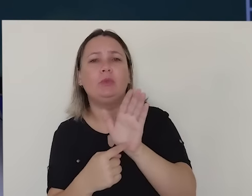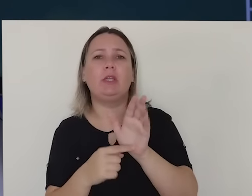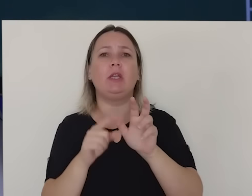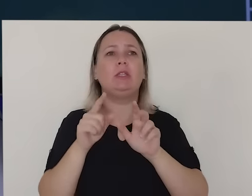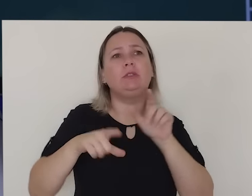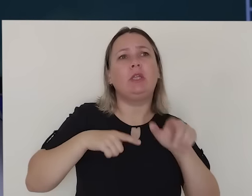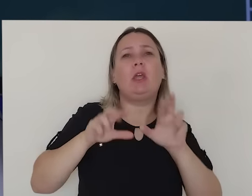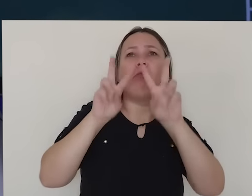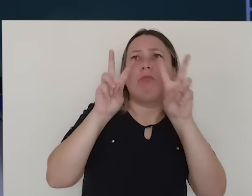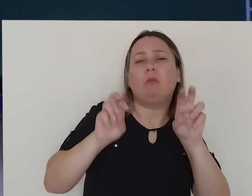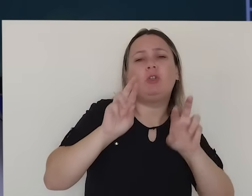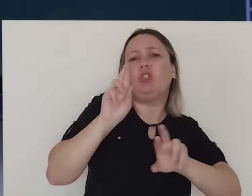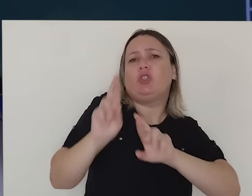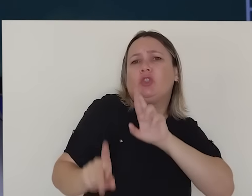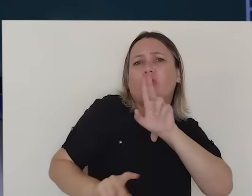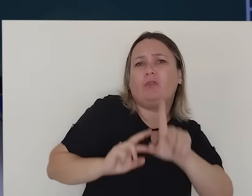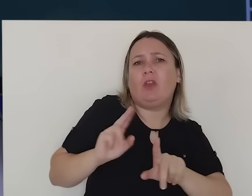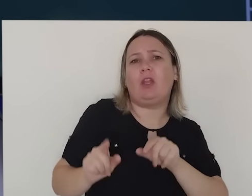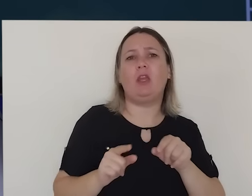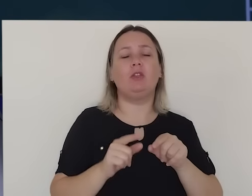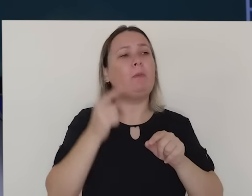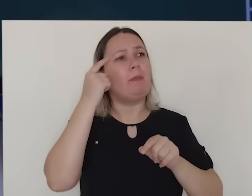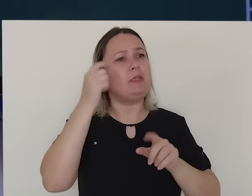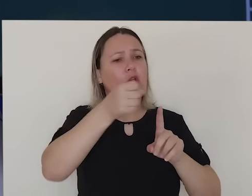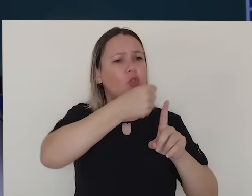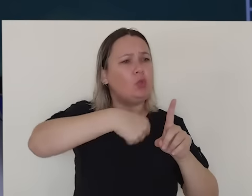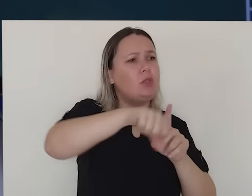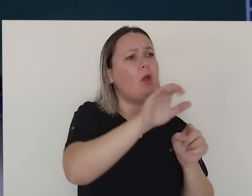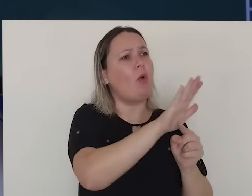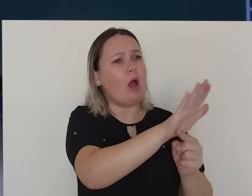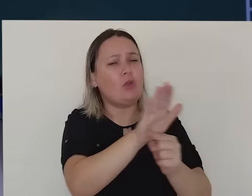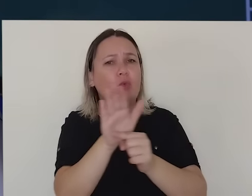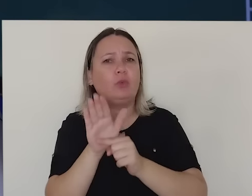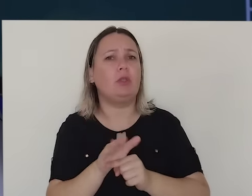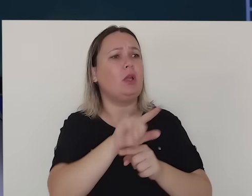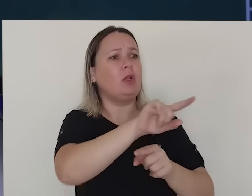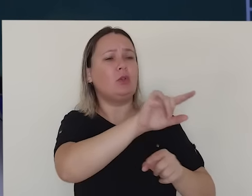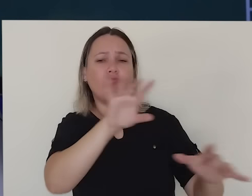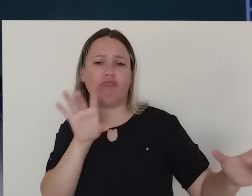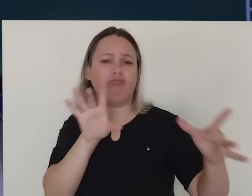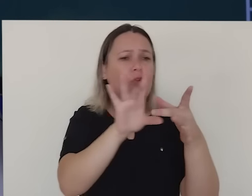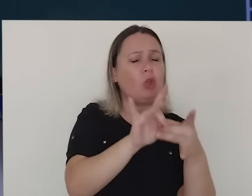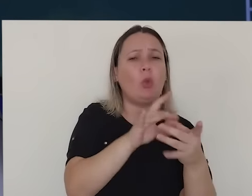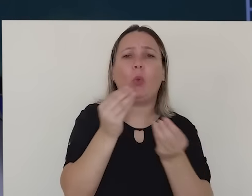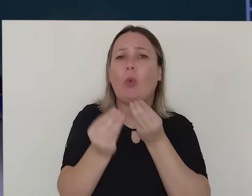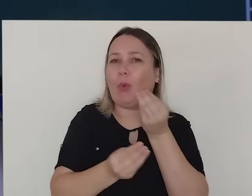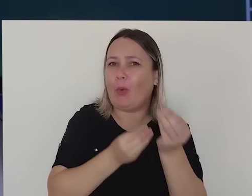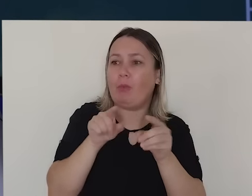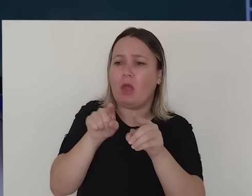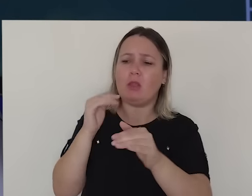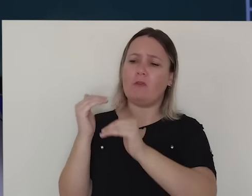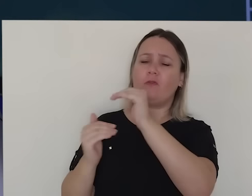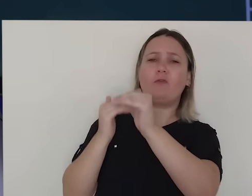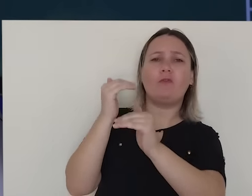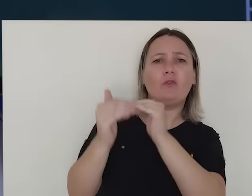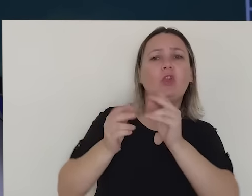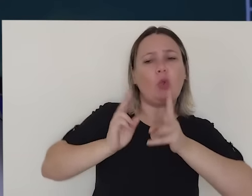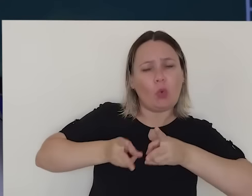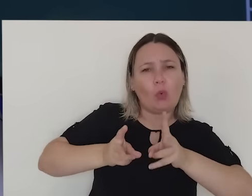Desenvolvimento Social e vou ajudando o comitê a evoluir eh sobre esses impactos e